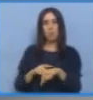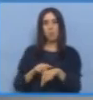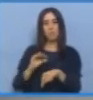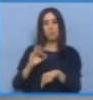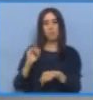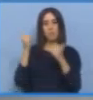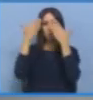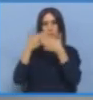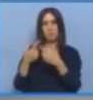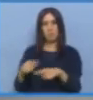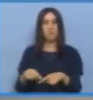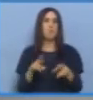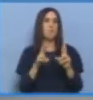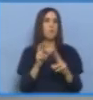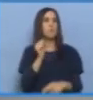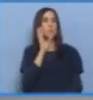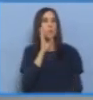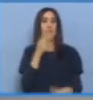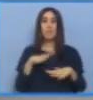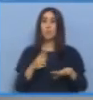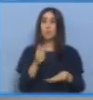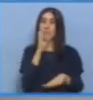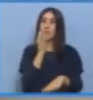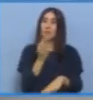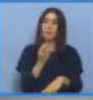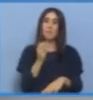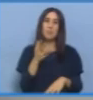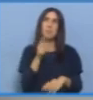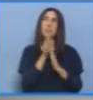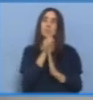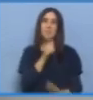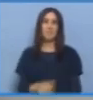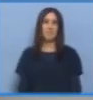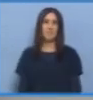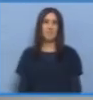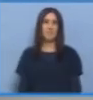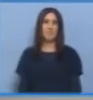forem 22h45. Votos de boa tarde, boas férias, se for o caso, e até amanhã, se Deus quiser.